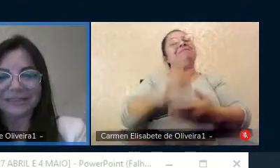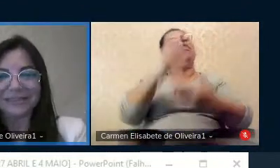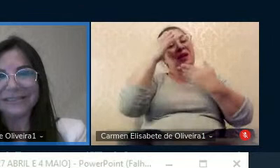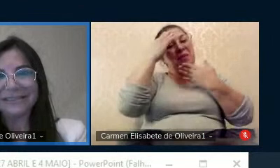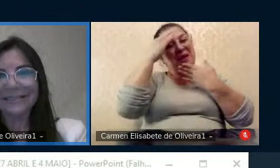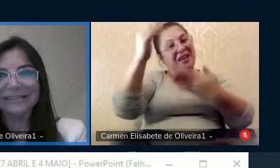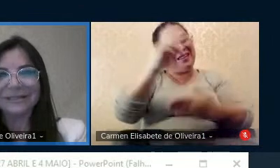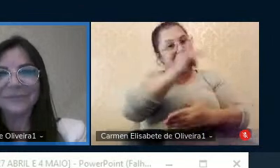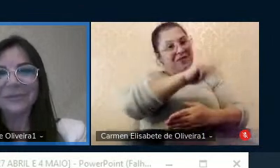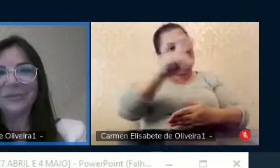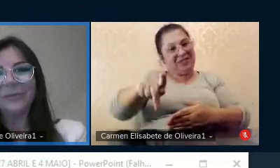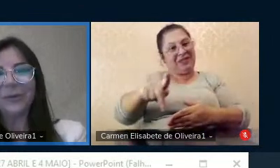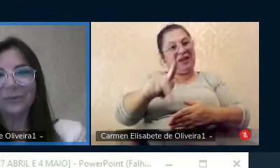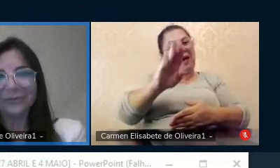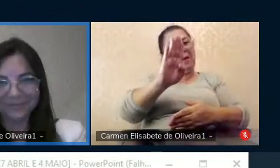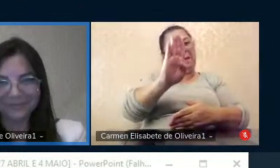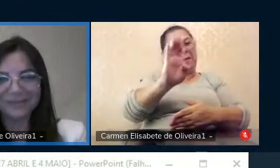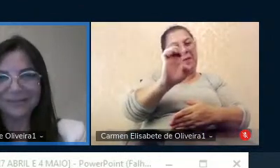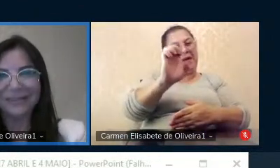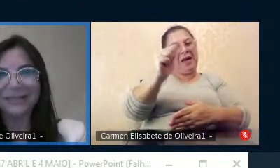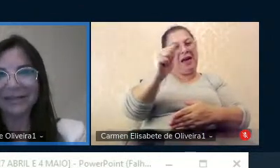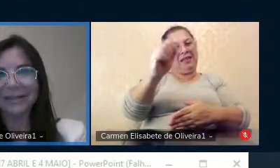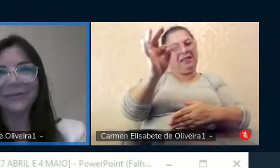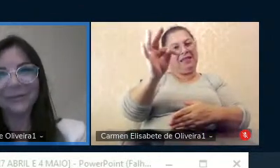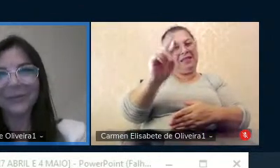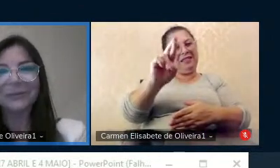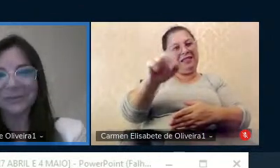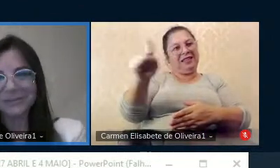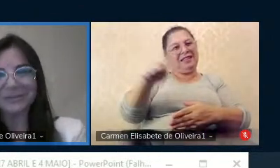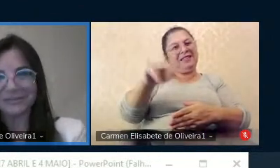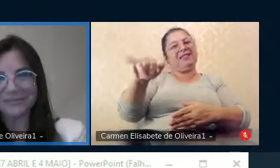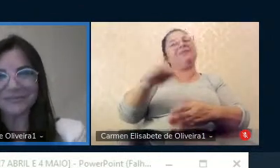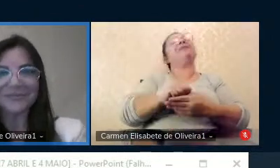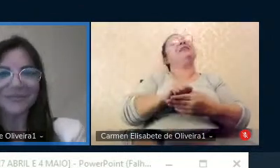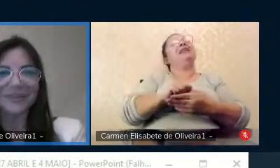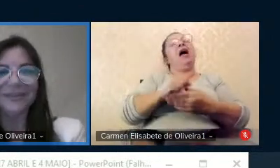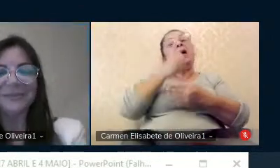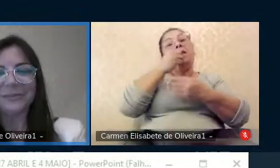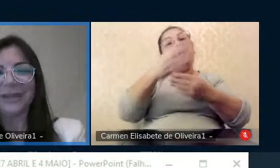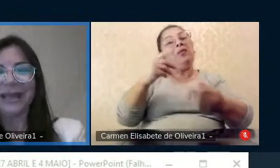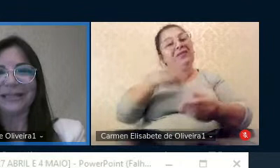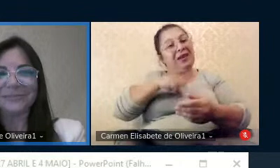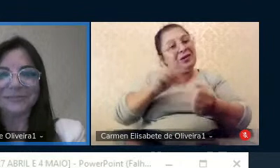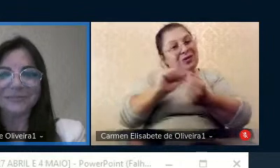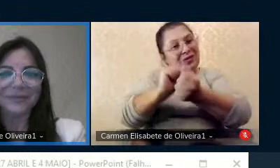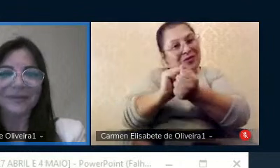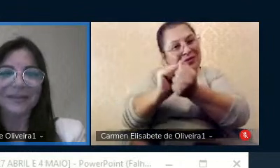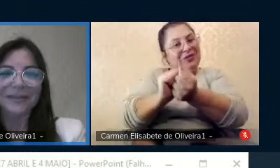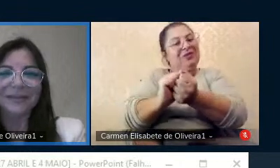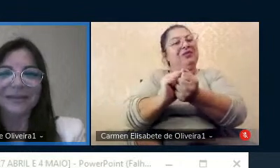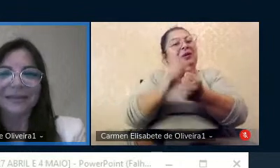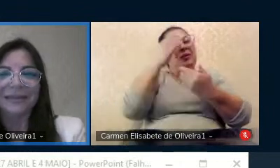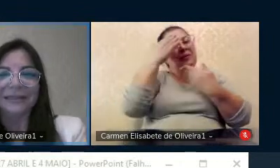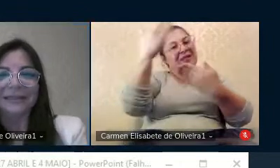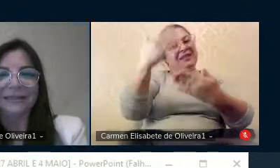prof. Beatriz. É sempre muito bom tê-la conosco, né? Muito obrigada.